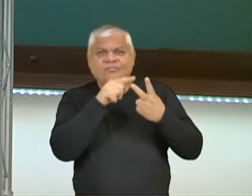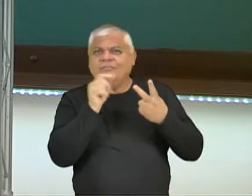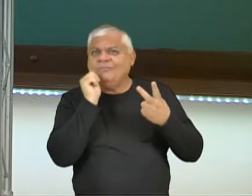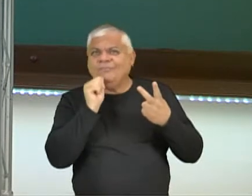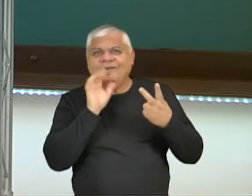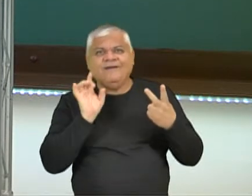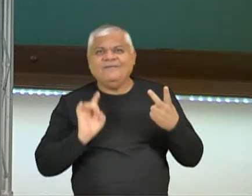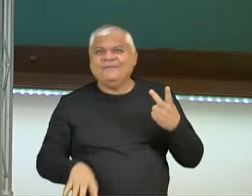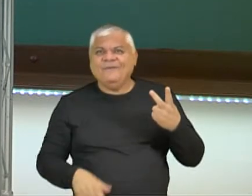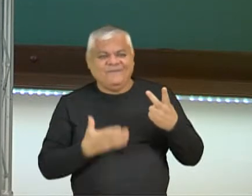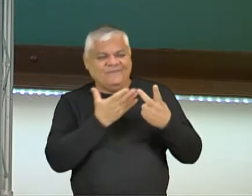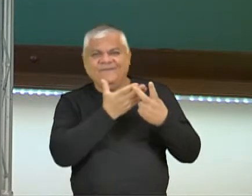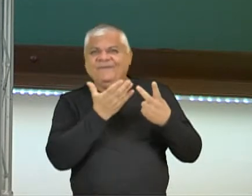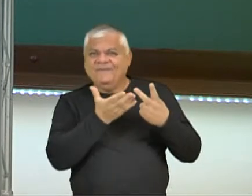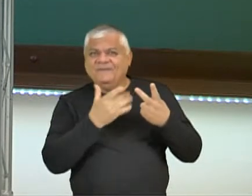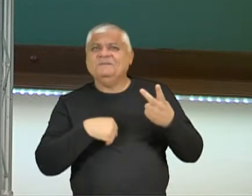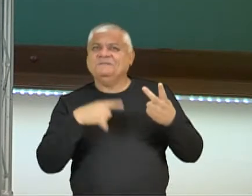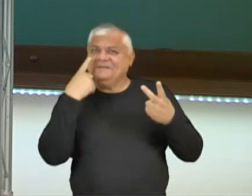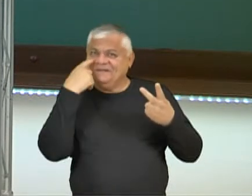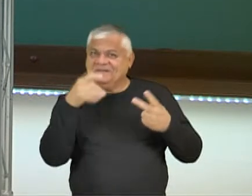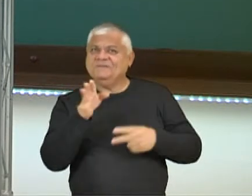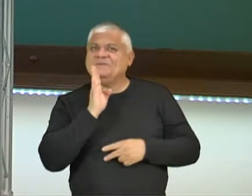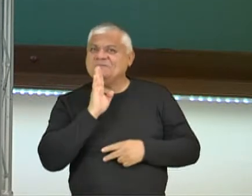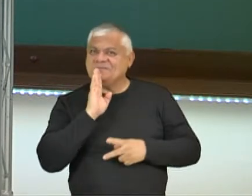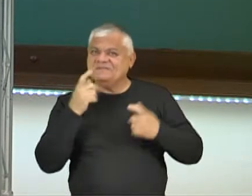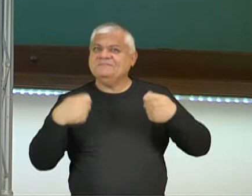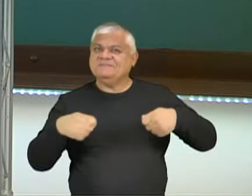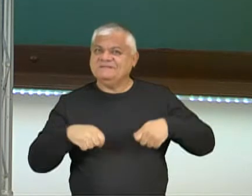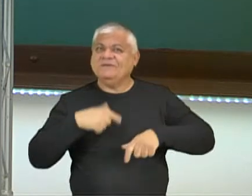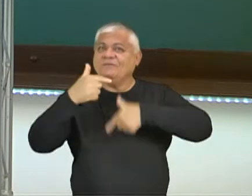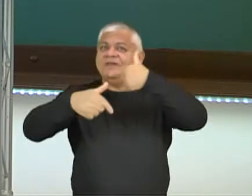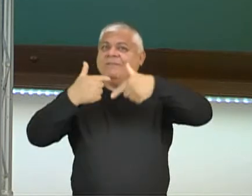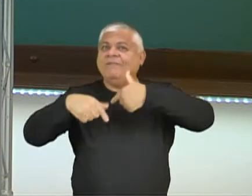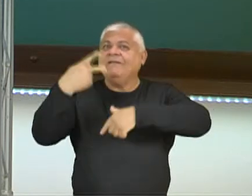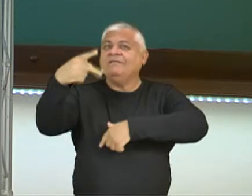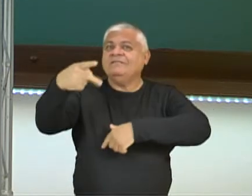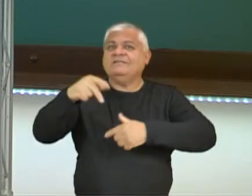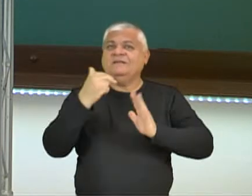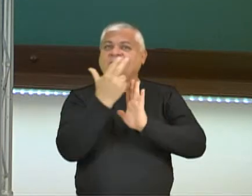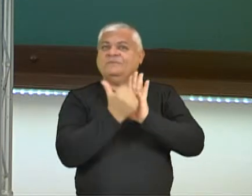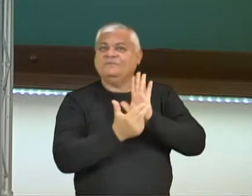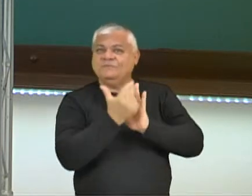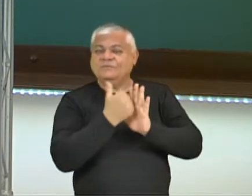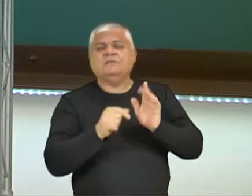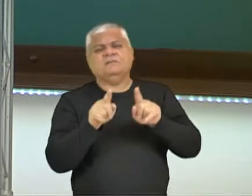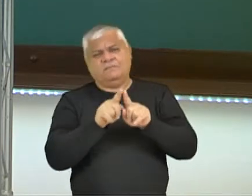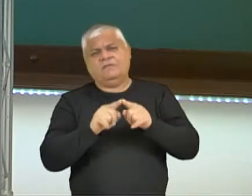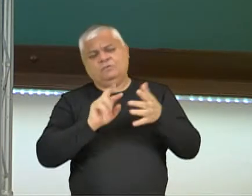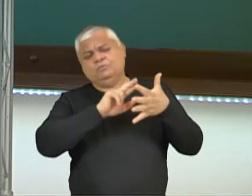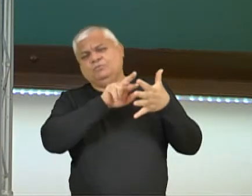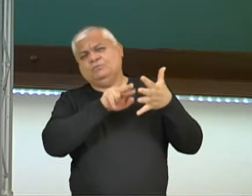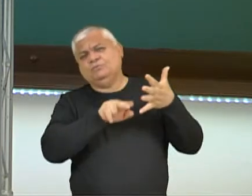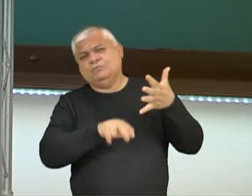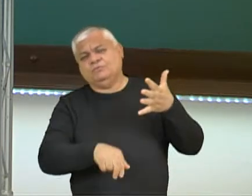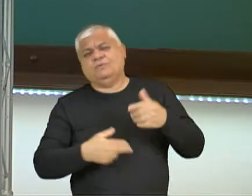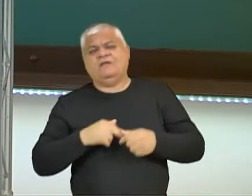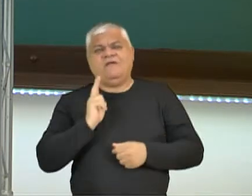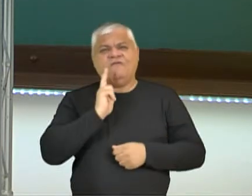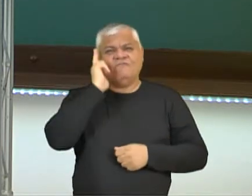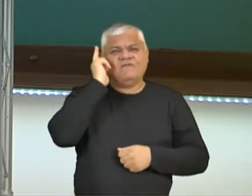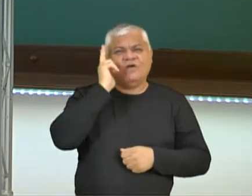apareceram no ranking. É interessante a gente conhecer um pouquinho da obra delas. Assim como dos outros, né? Van